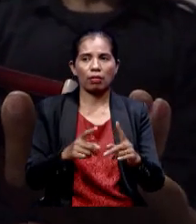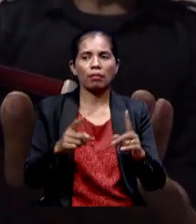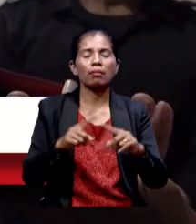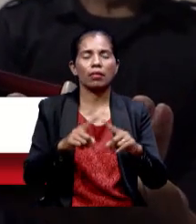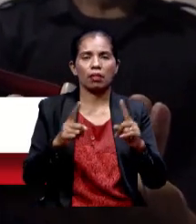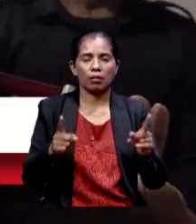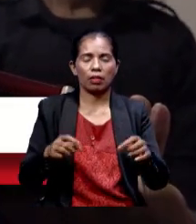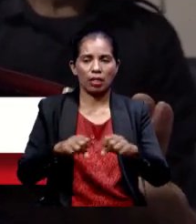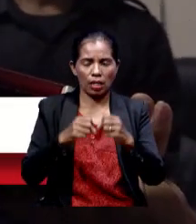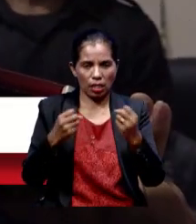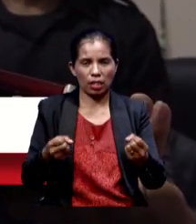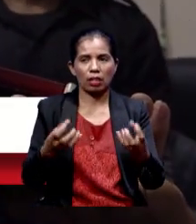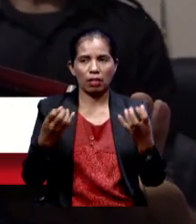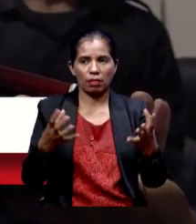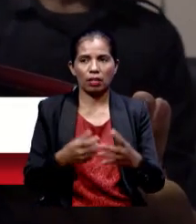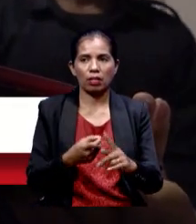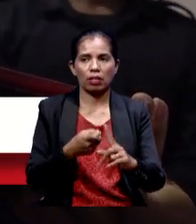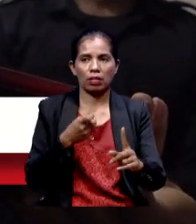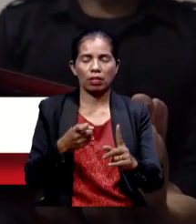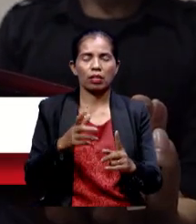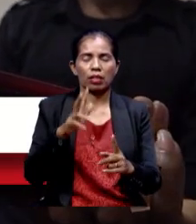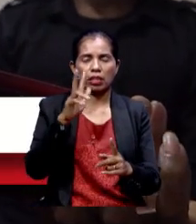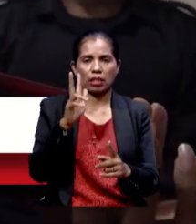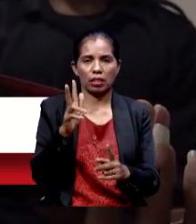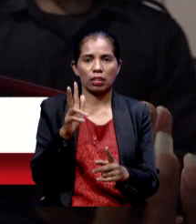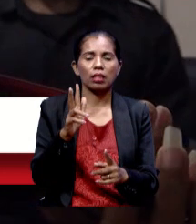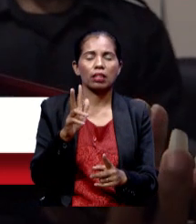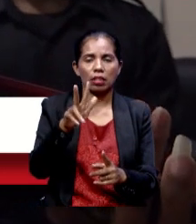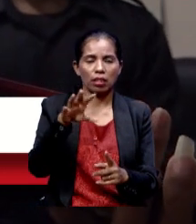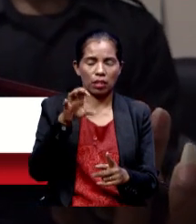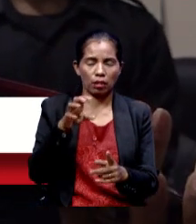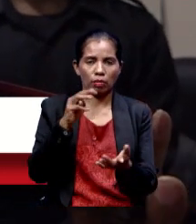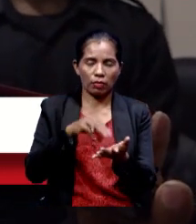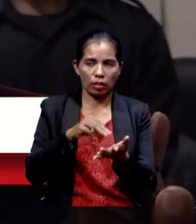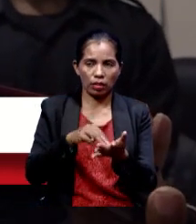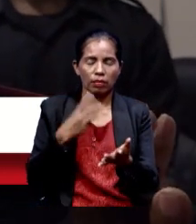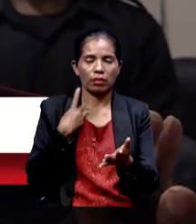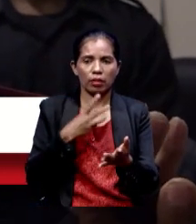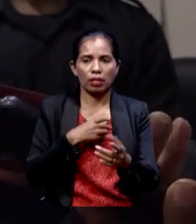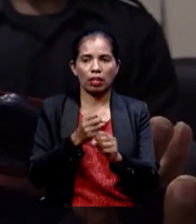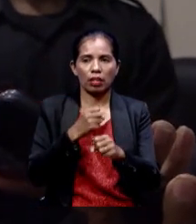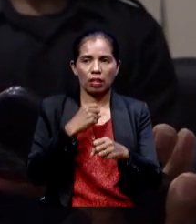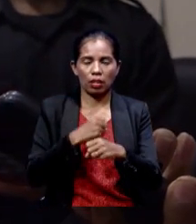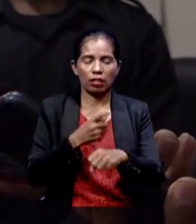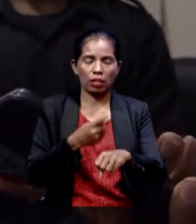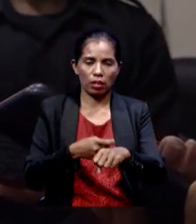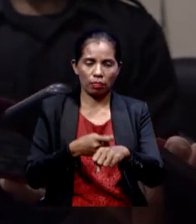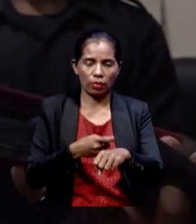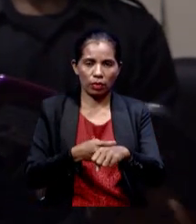estragos nem barak por volta de 300 milhões em total. Então, esforçamos com certeza han, se han tempo todo.